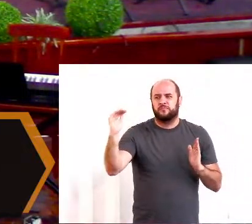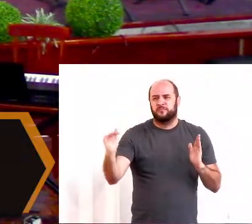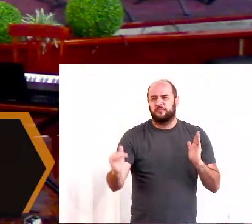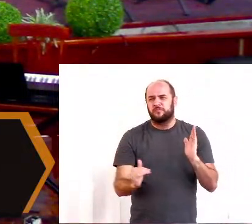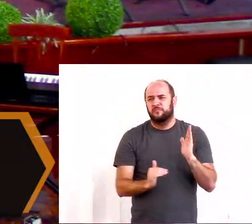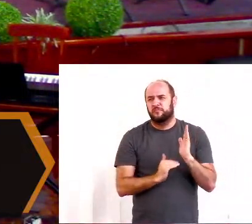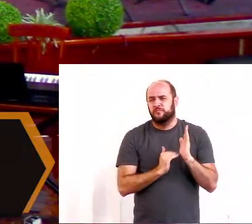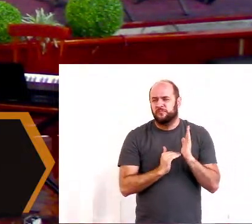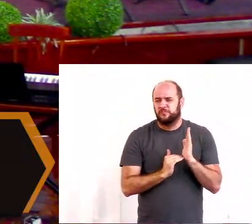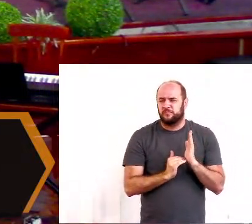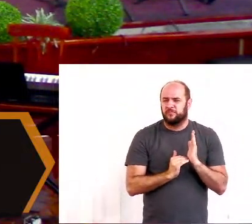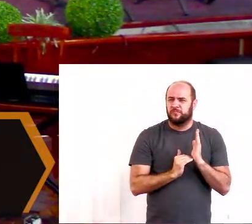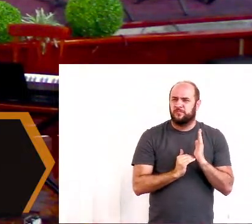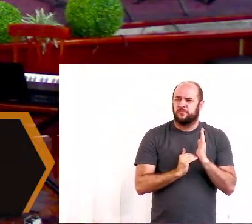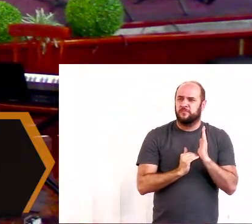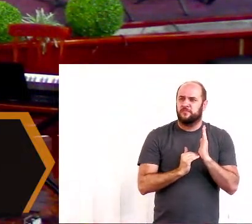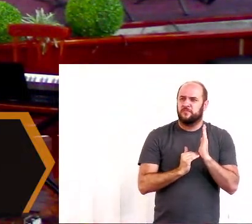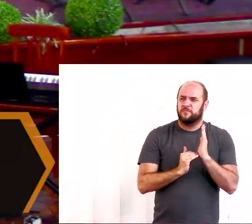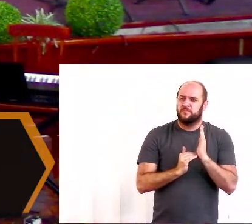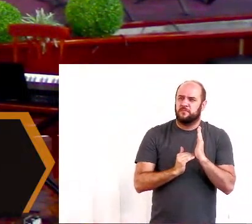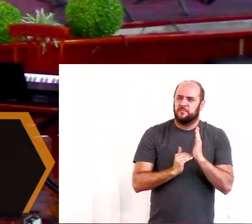até o dia